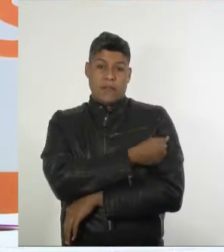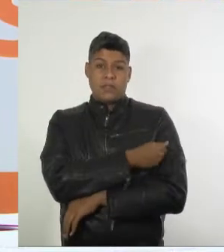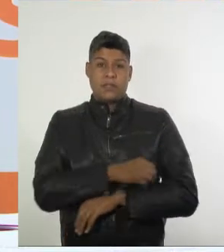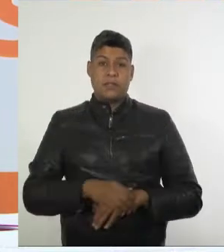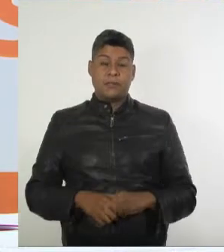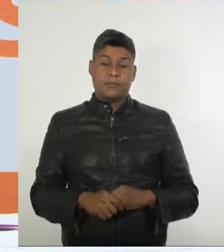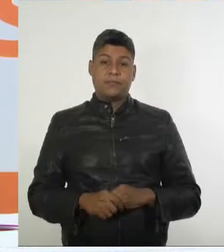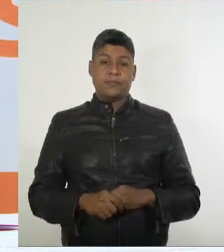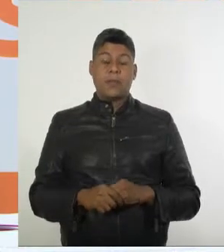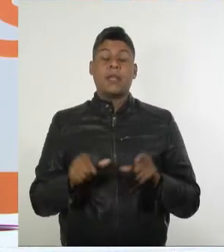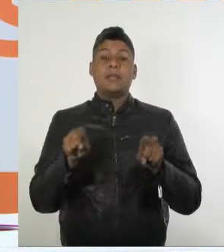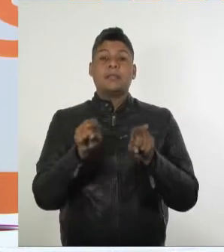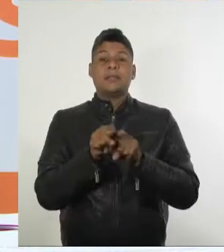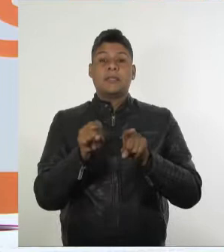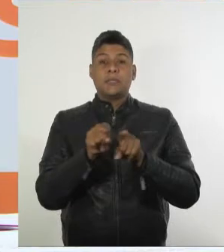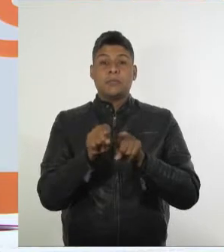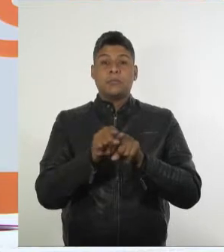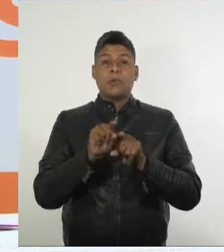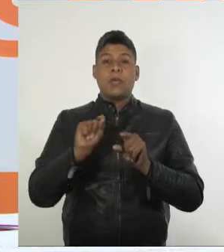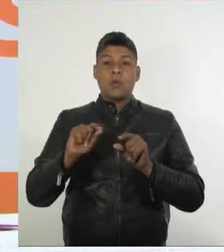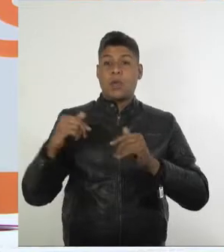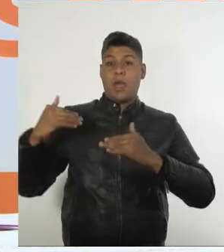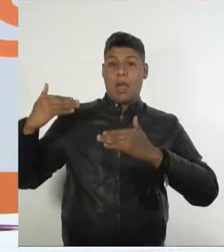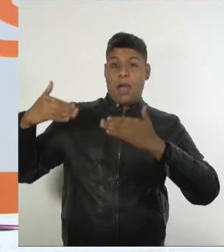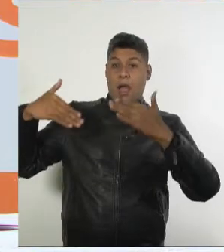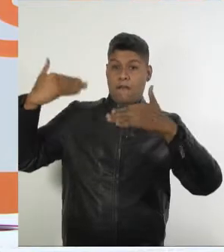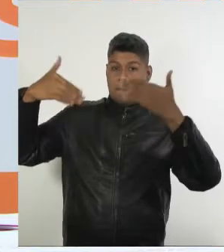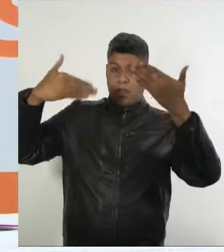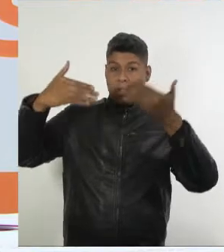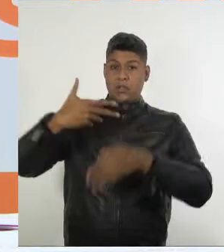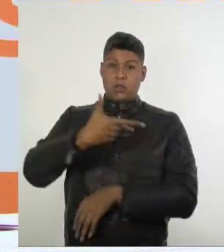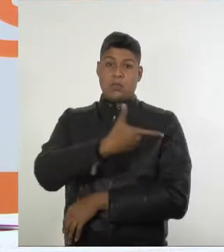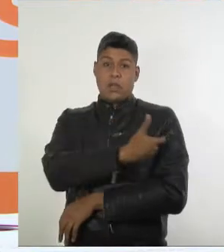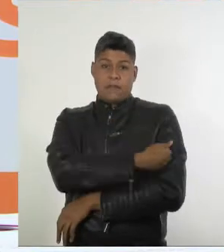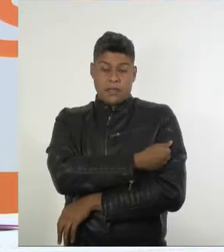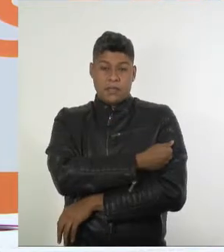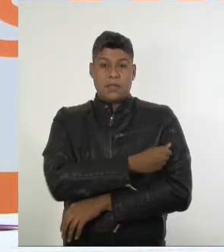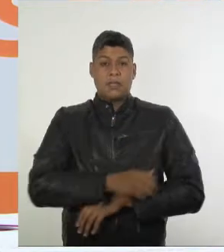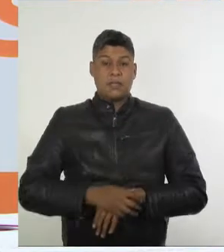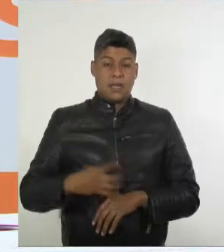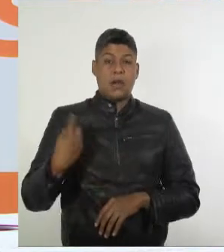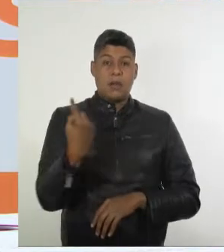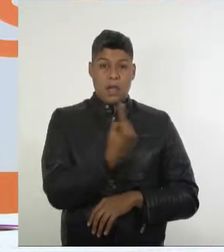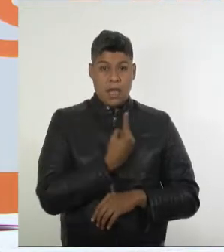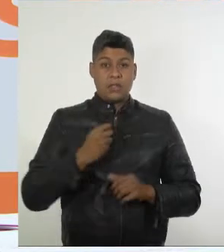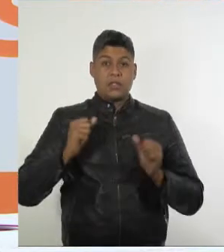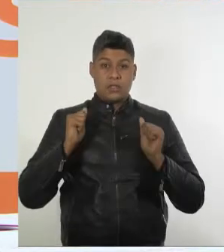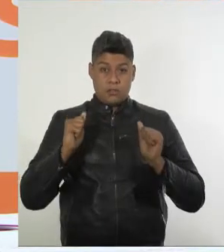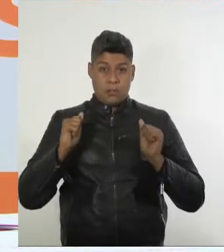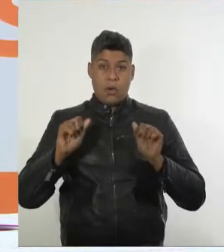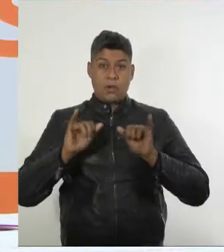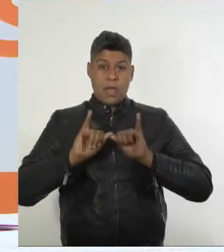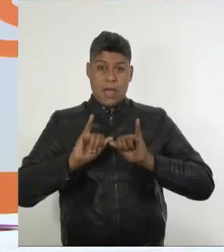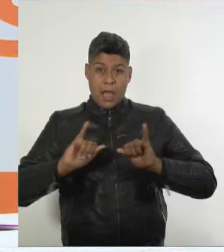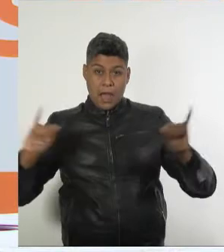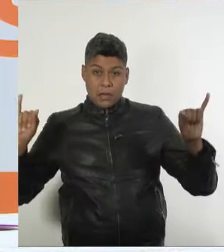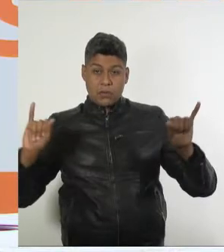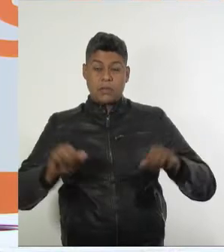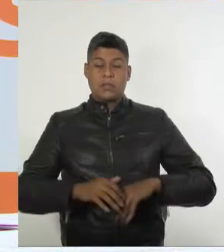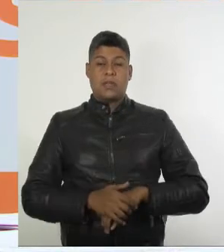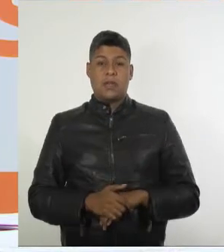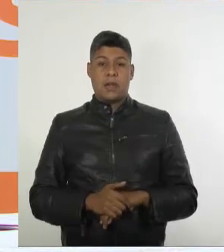até por conta desse grande avanço na vacinação, nós podemos anunciar a